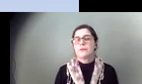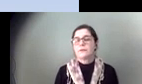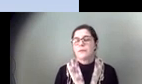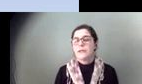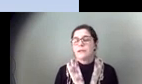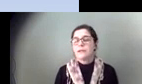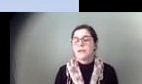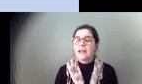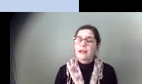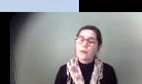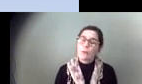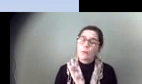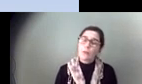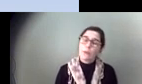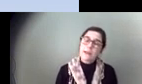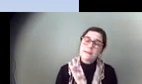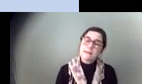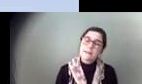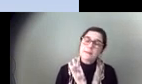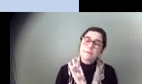planejamento, né?